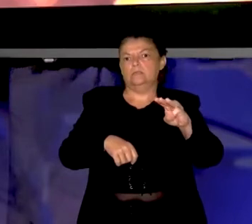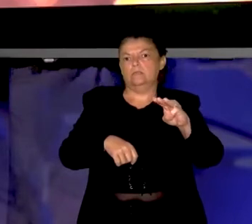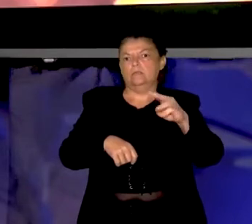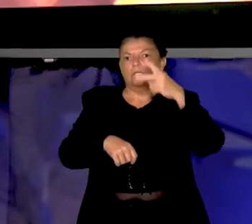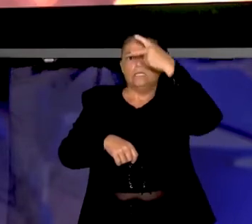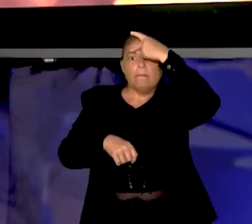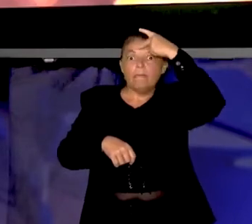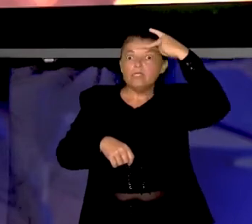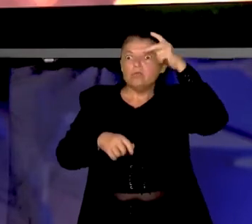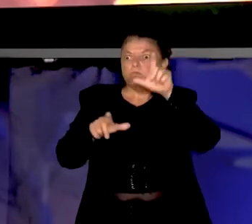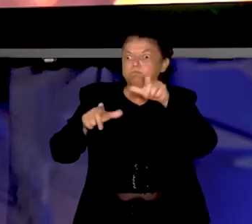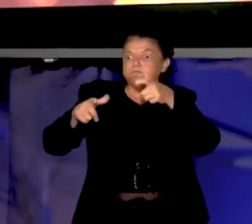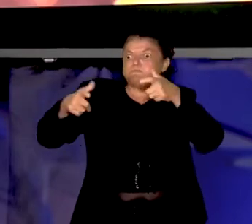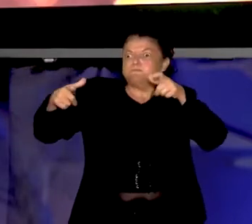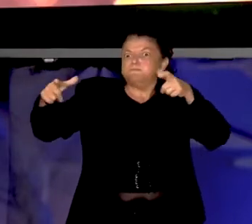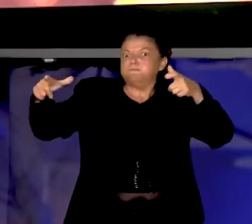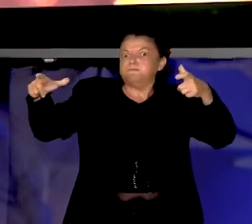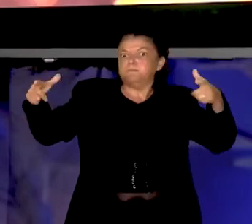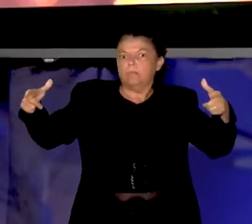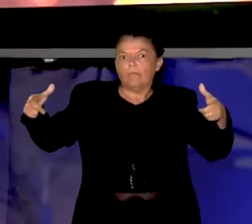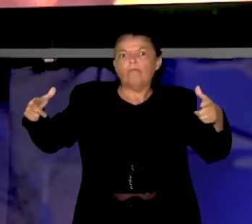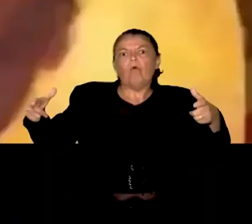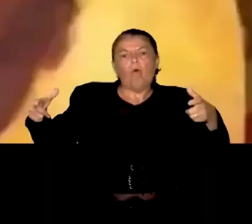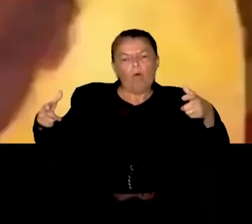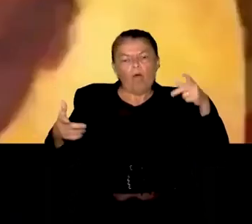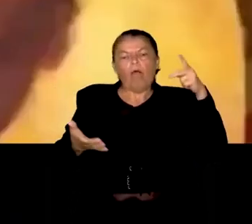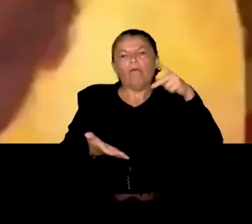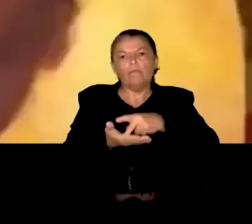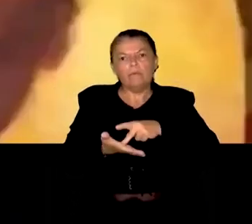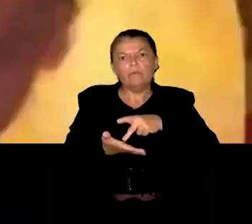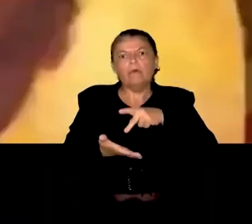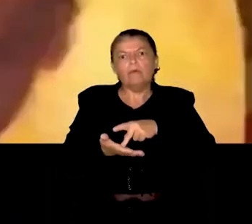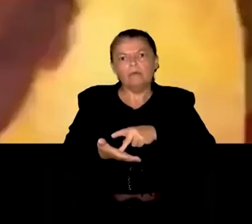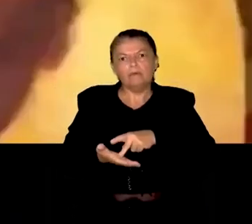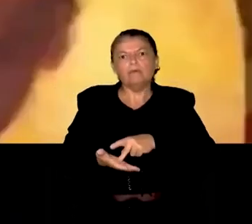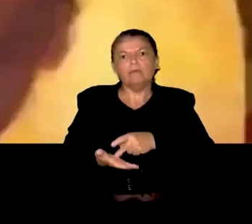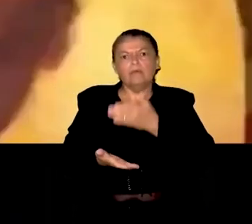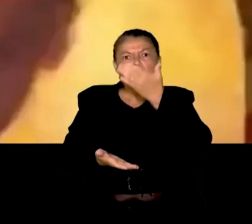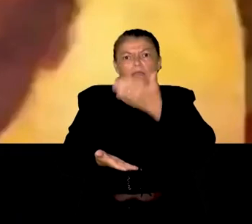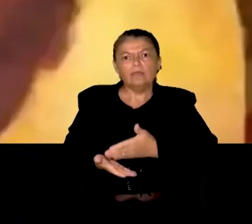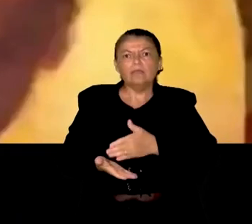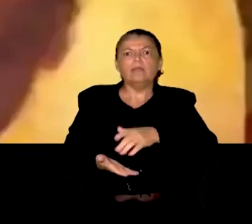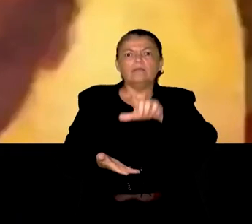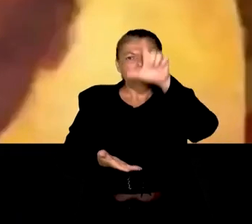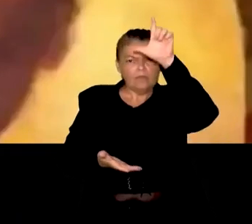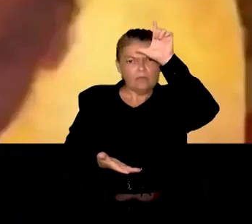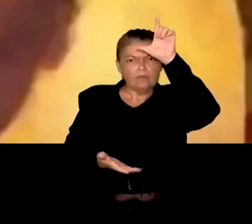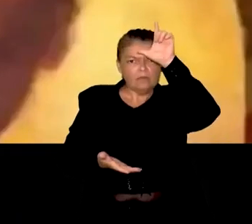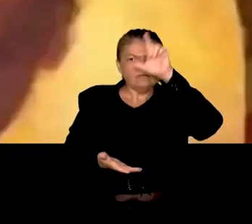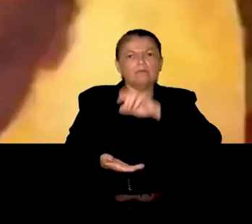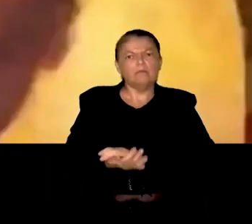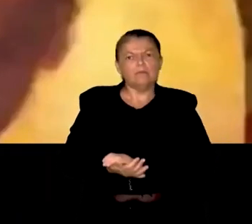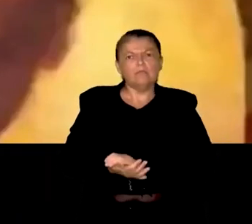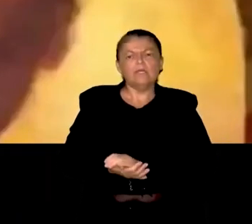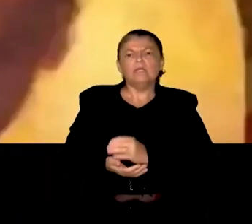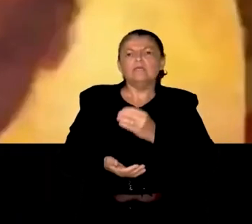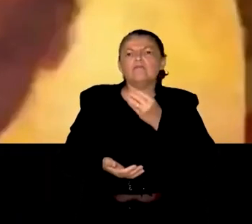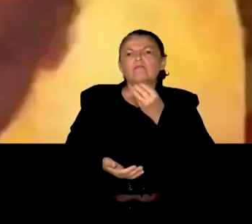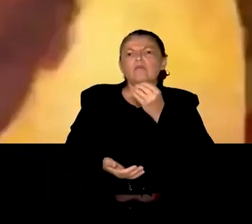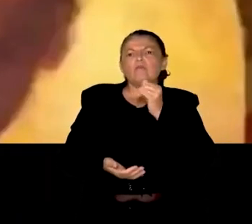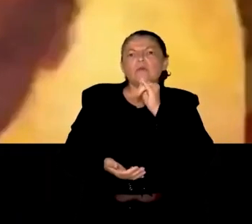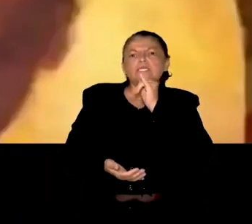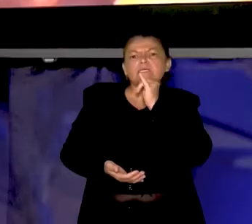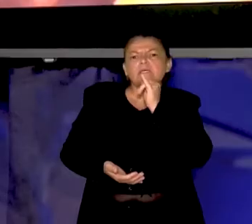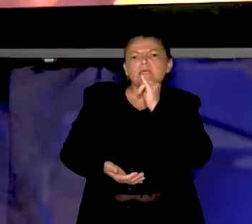sua liderança, o papel que ele desenvolveu no meio dos seus irmãos escravos, que defendiam com ele a